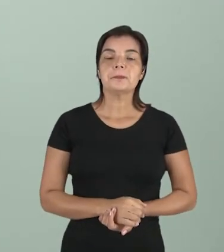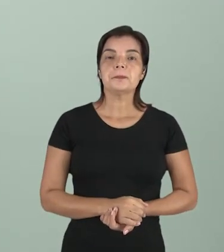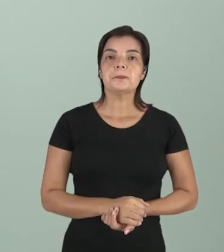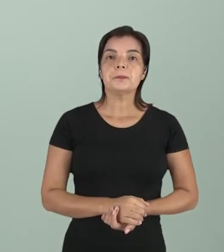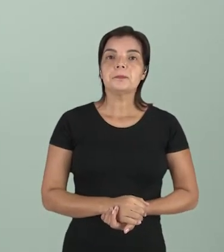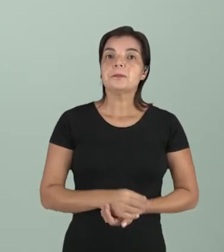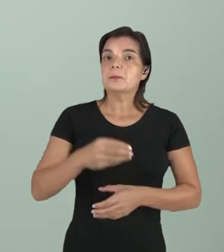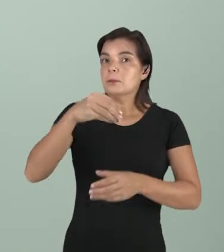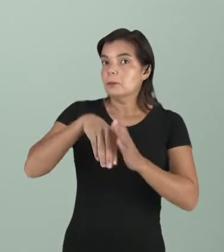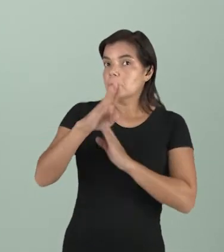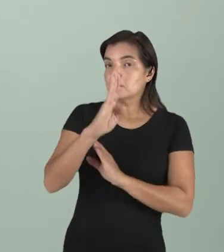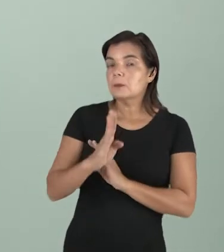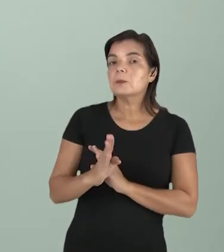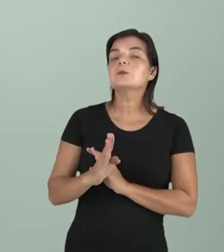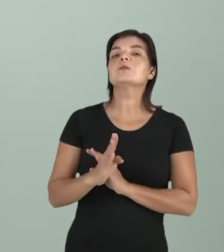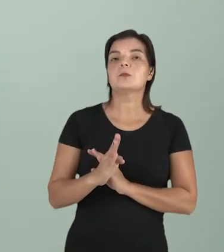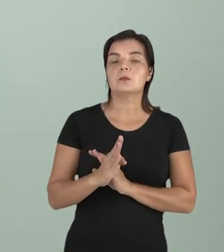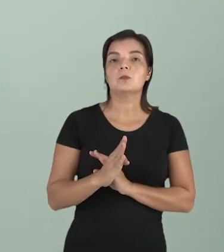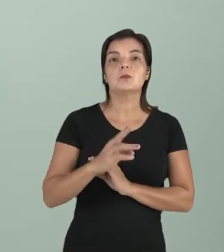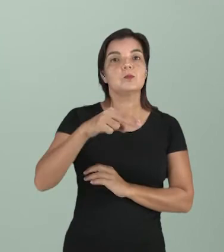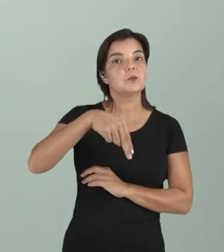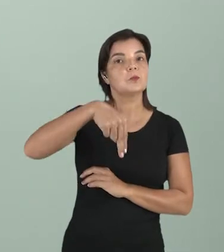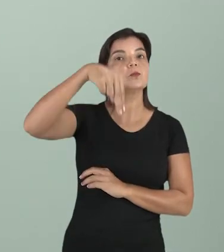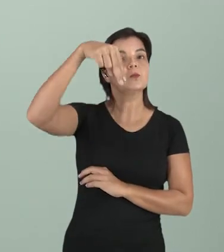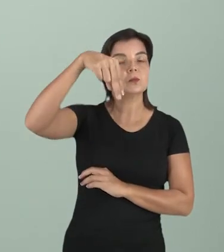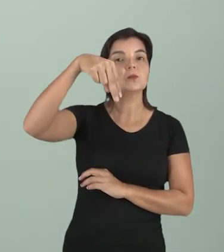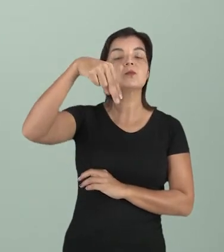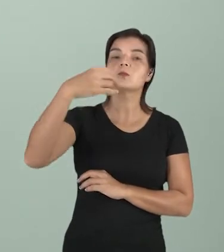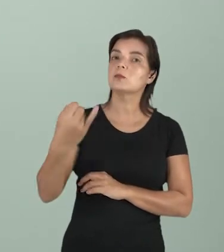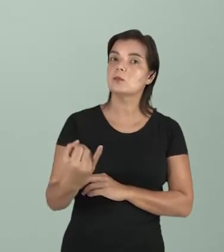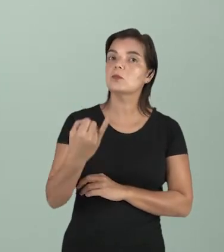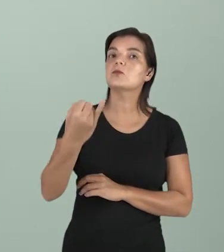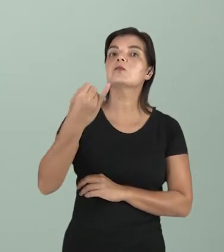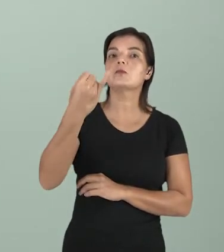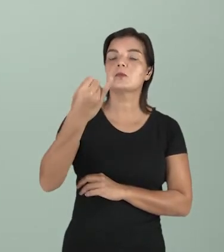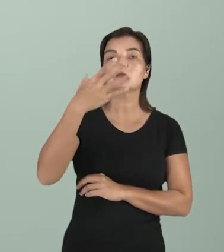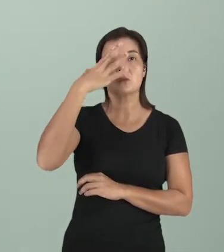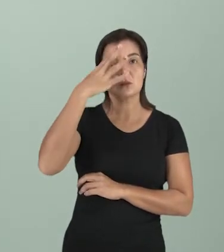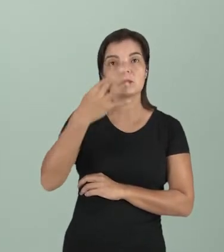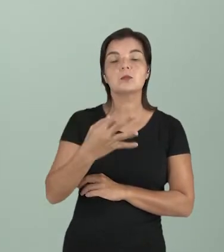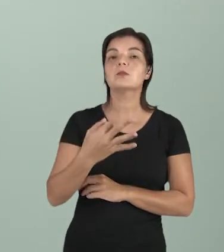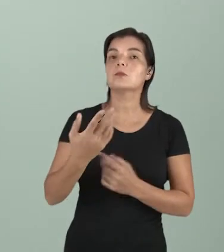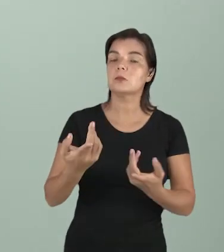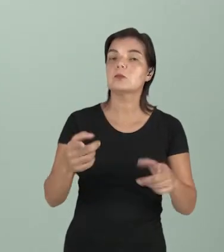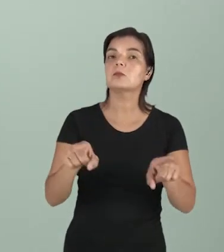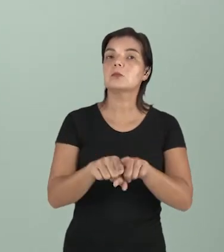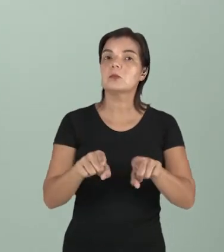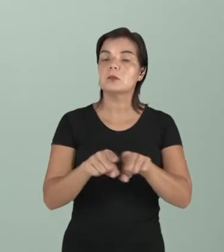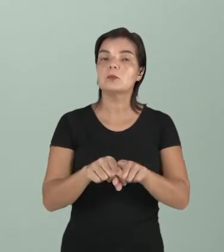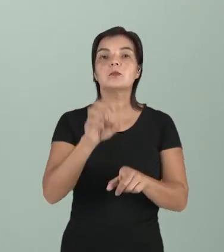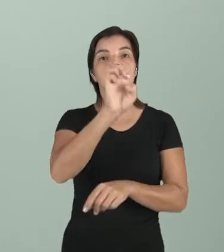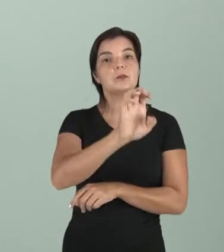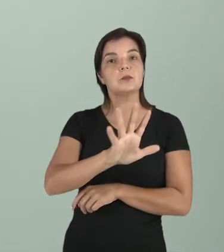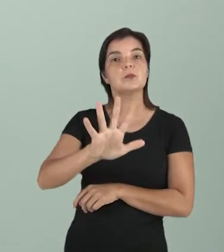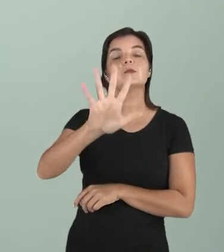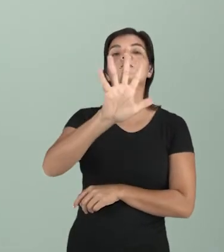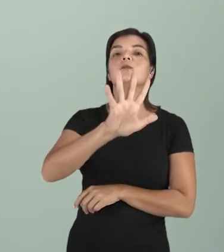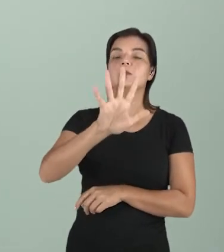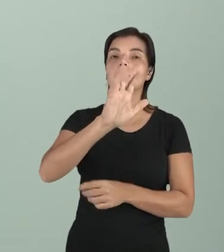que dentro do Brasil a região norte não seja importante, com certeza é, assim como na Europa,